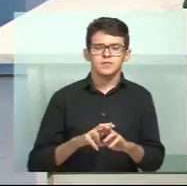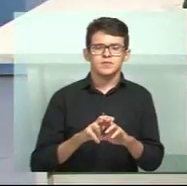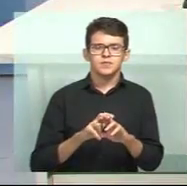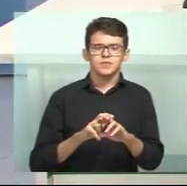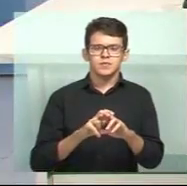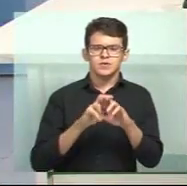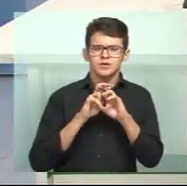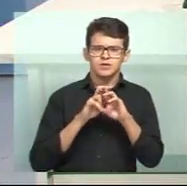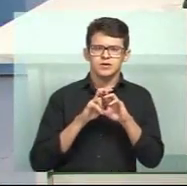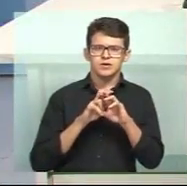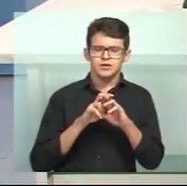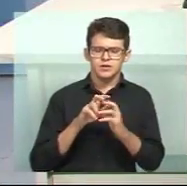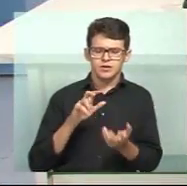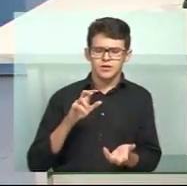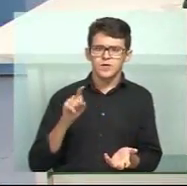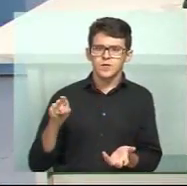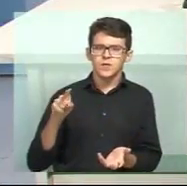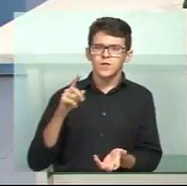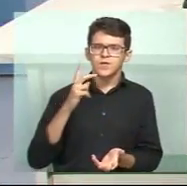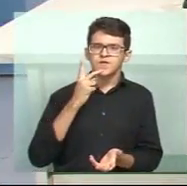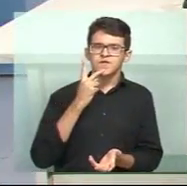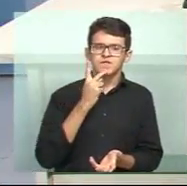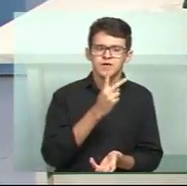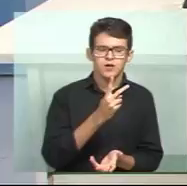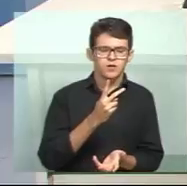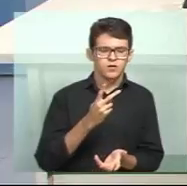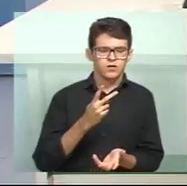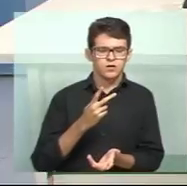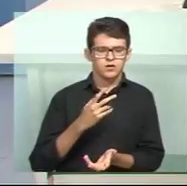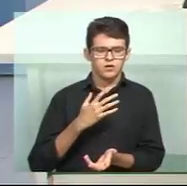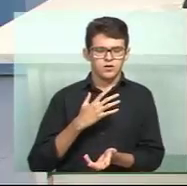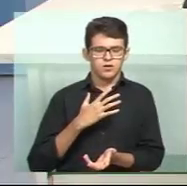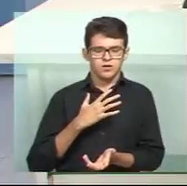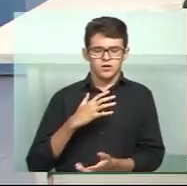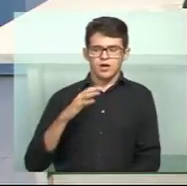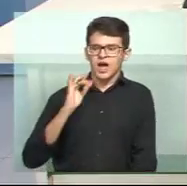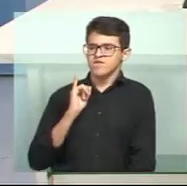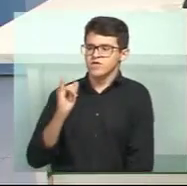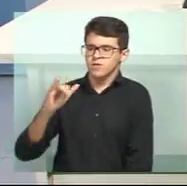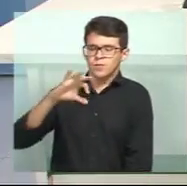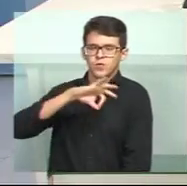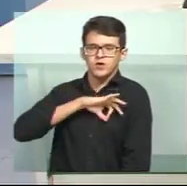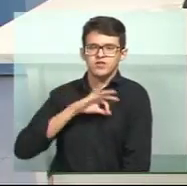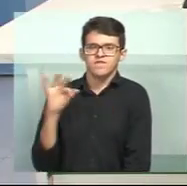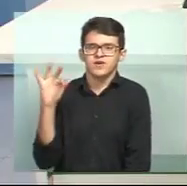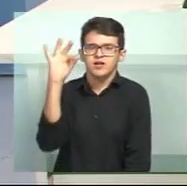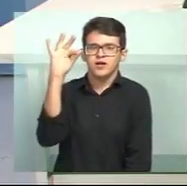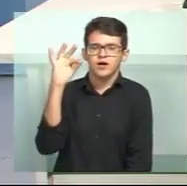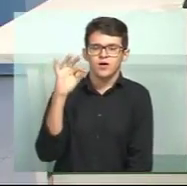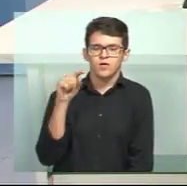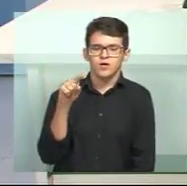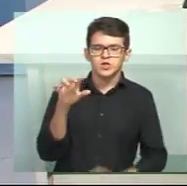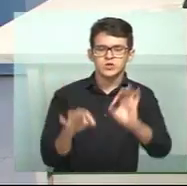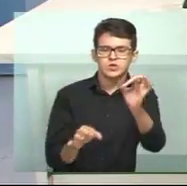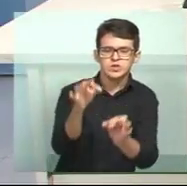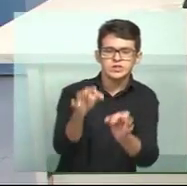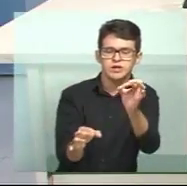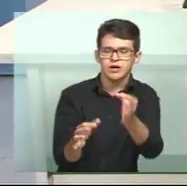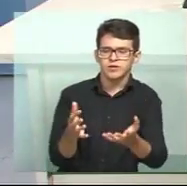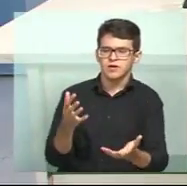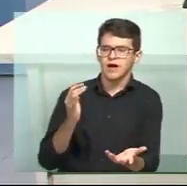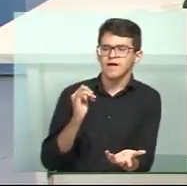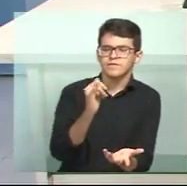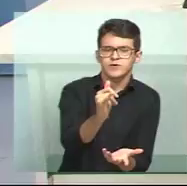Esse tom de ameaça vai ser aceito pela Polícia Federal, pelo Poder Judiciário? Acredito que não, Carlos Frederico. Acredito que não. Eu